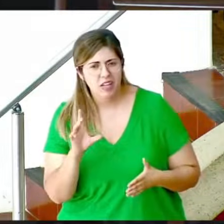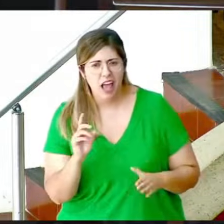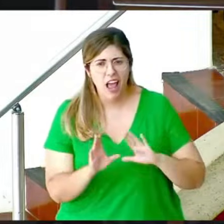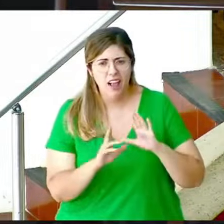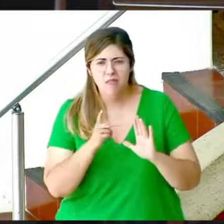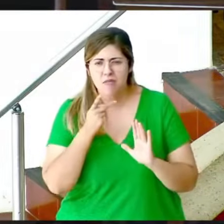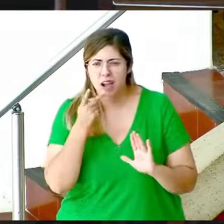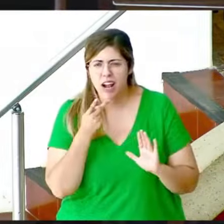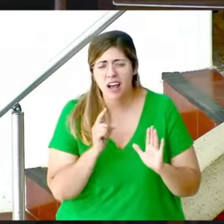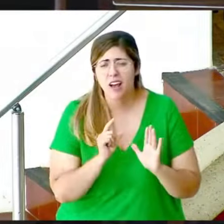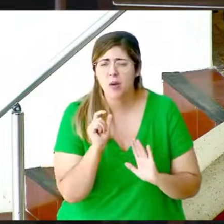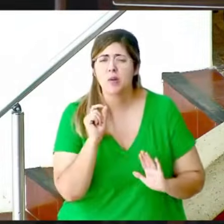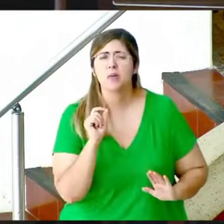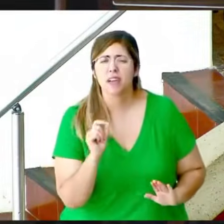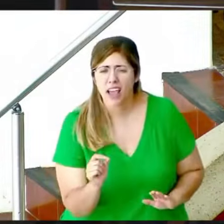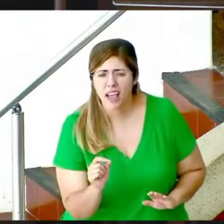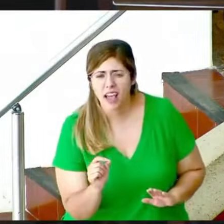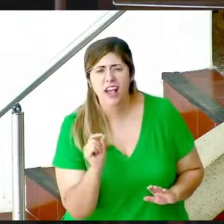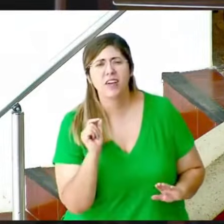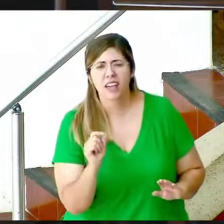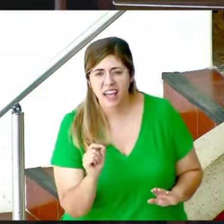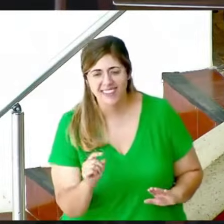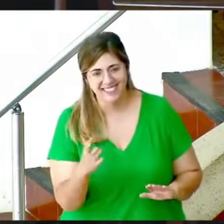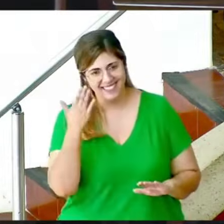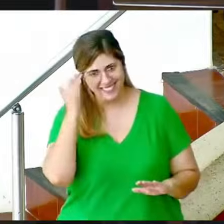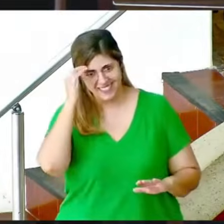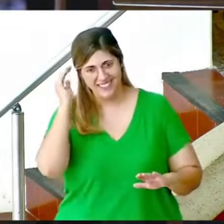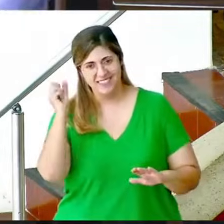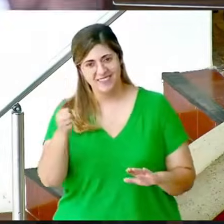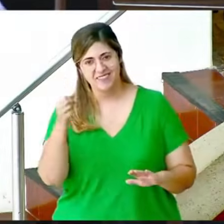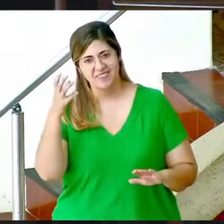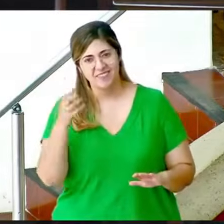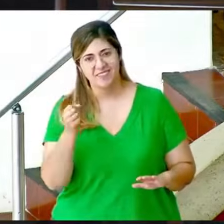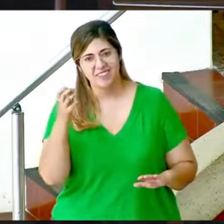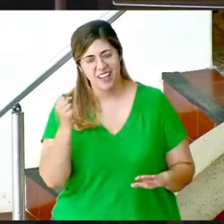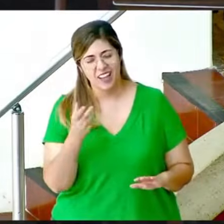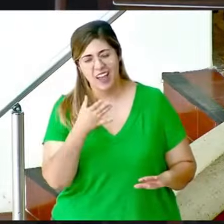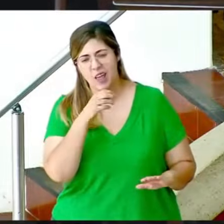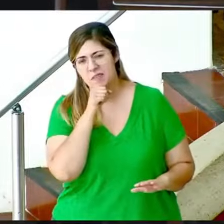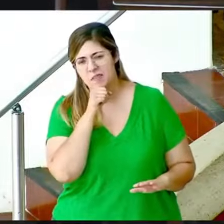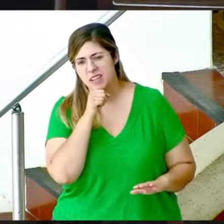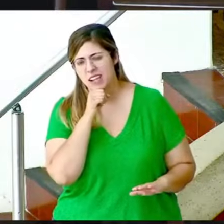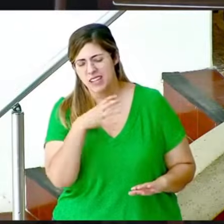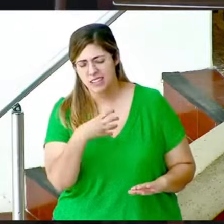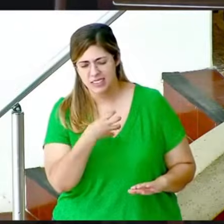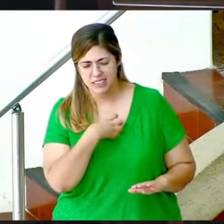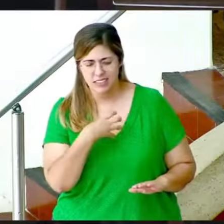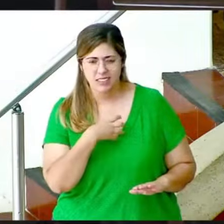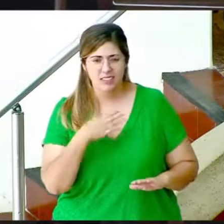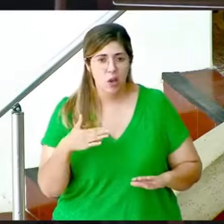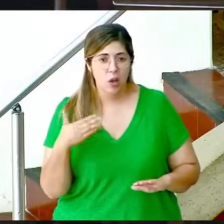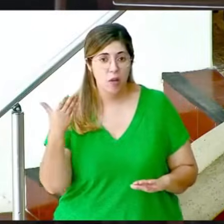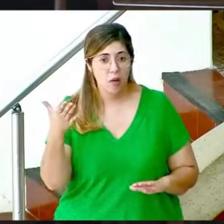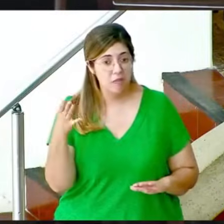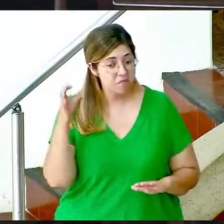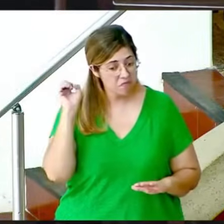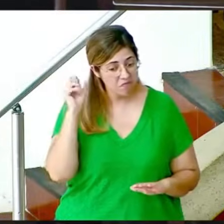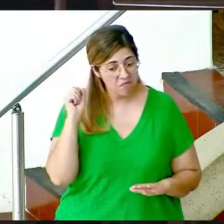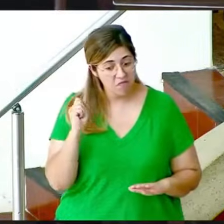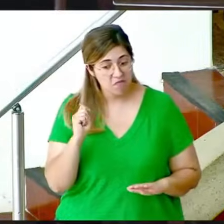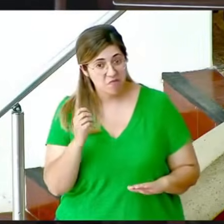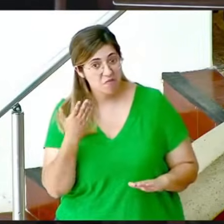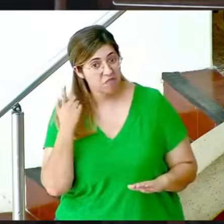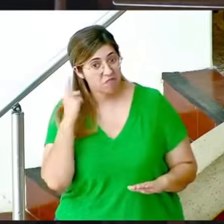de alguém, a pessoa não sabe responder. Tá, eu ainda quero ter dessas coisas todas. A surdez, talvez, de uma idade,